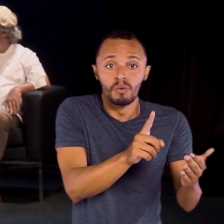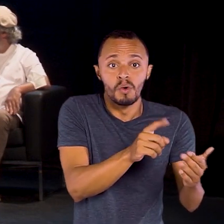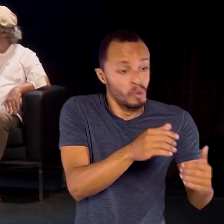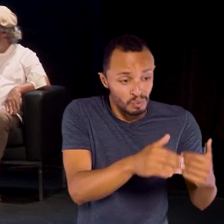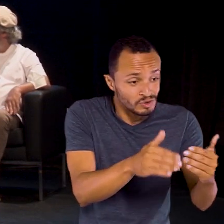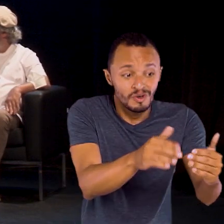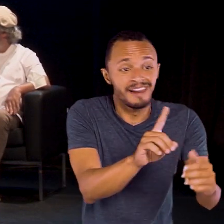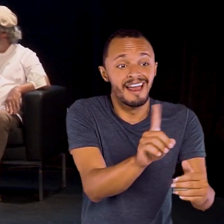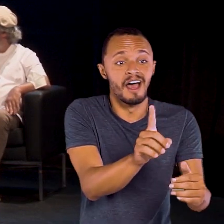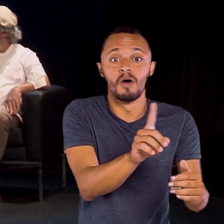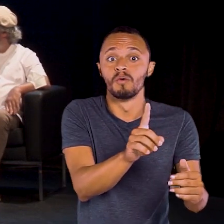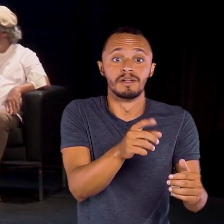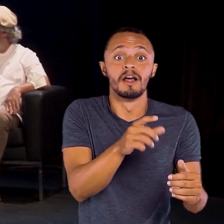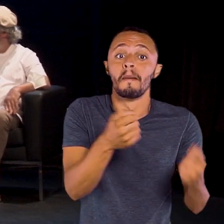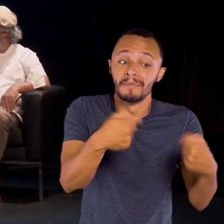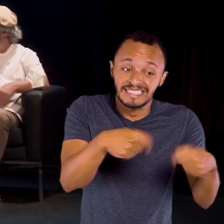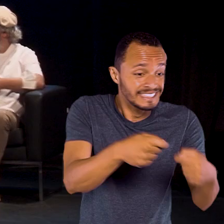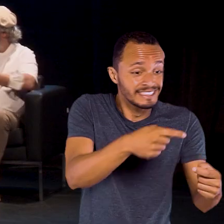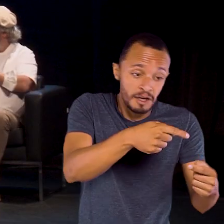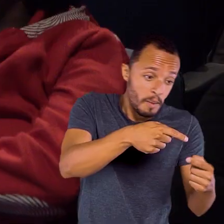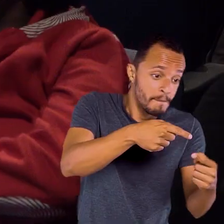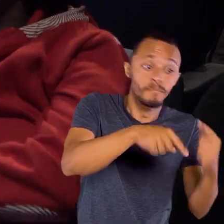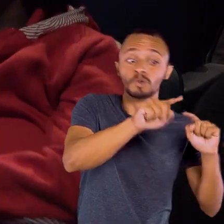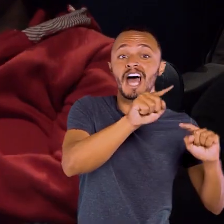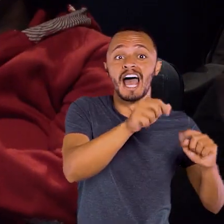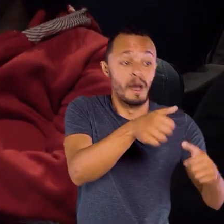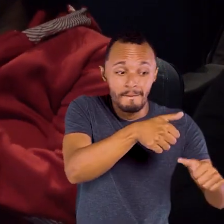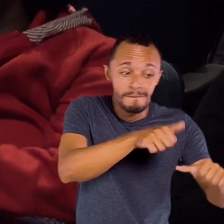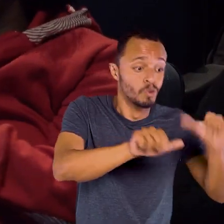essas coisas. Então, esses espaços